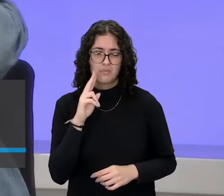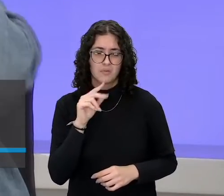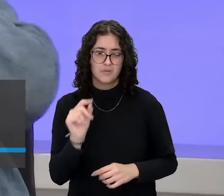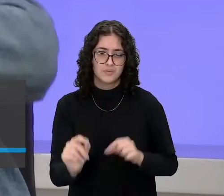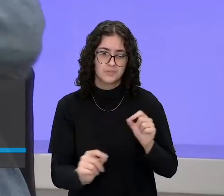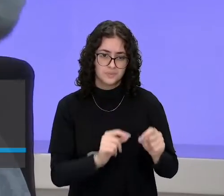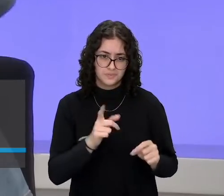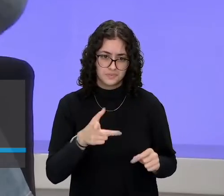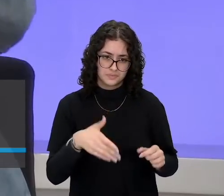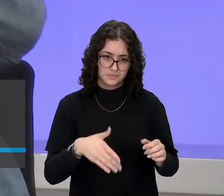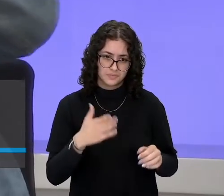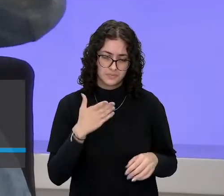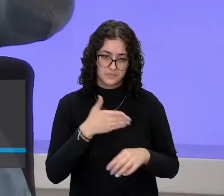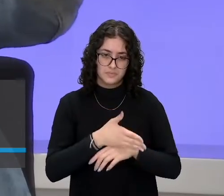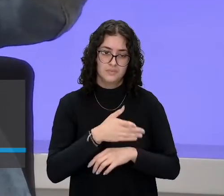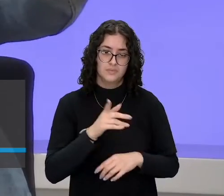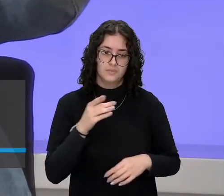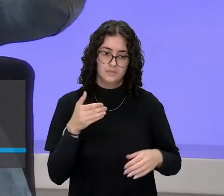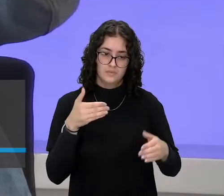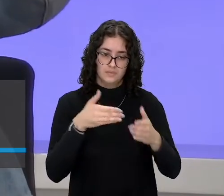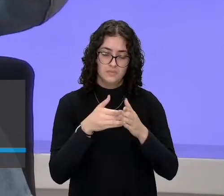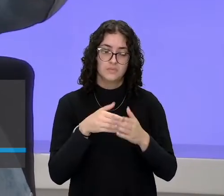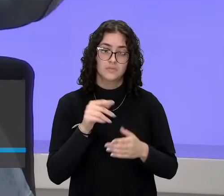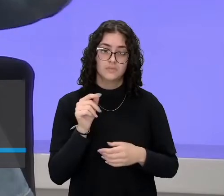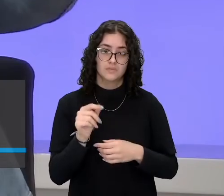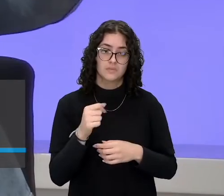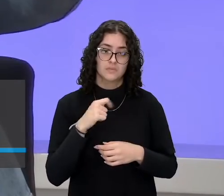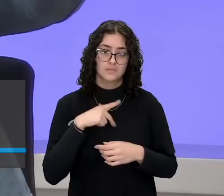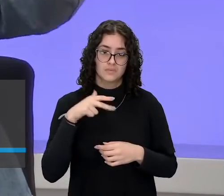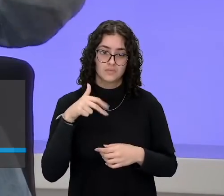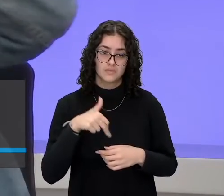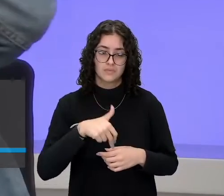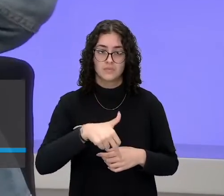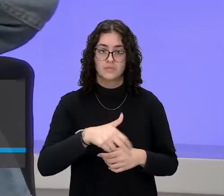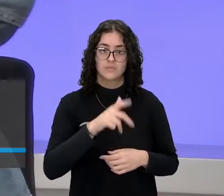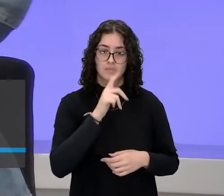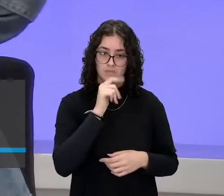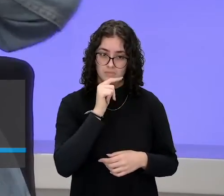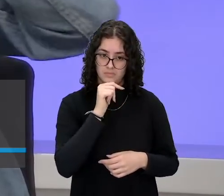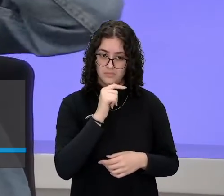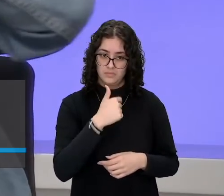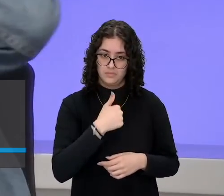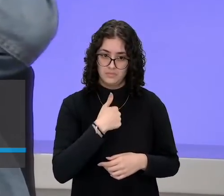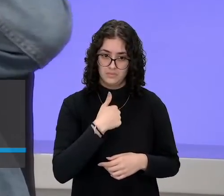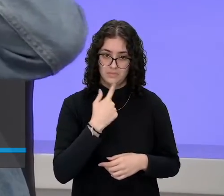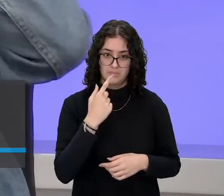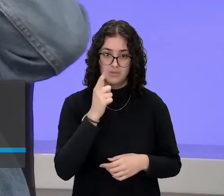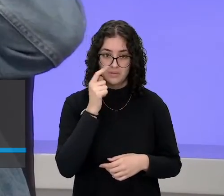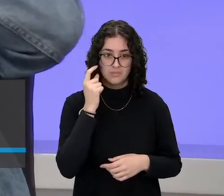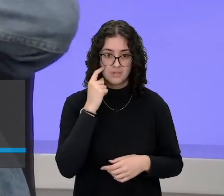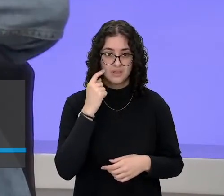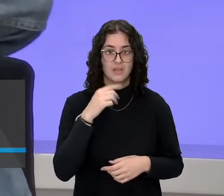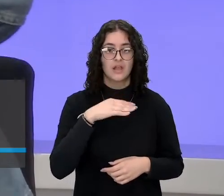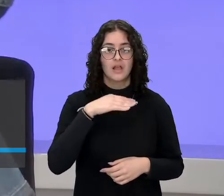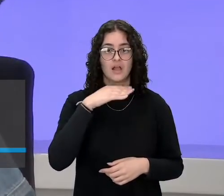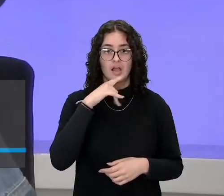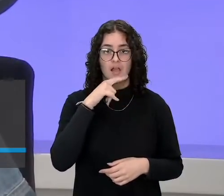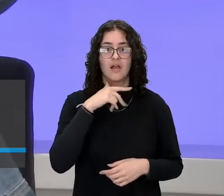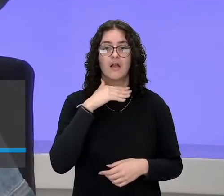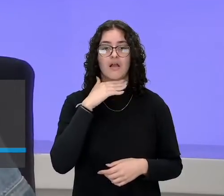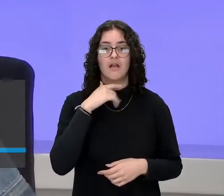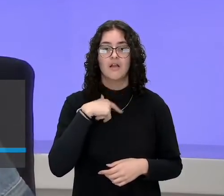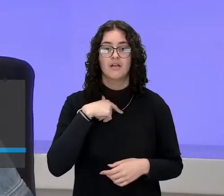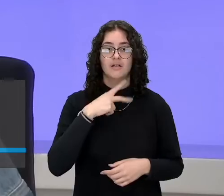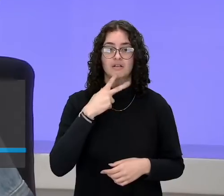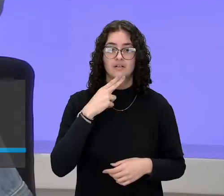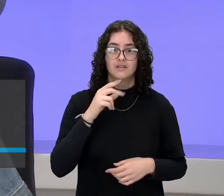Que para chegar ao final, você tinha que atravessar uma porção de água que para mim vinha até aqui, ó, no pescoço. E aí a